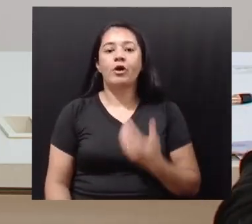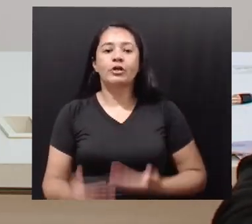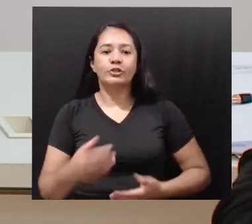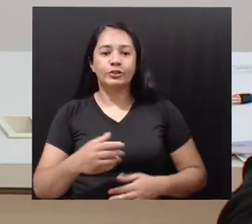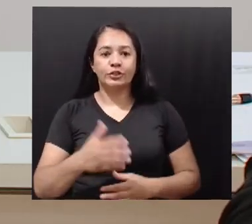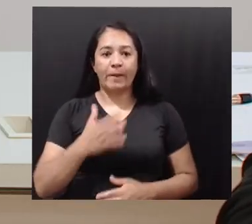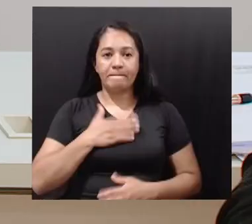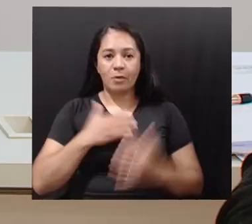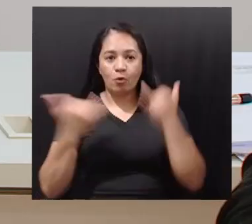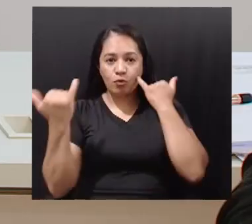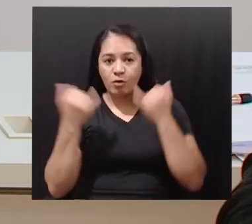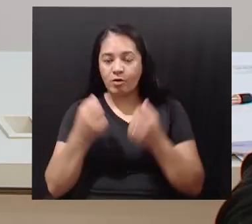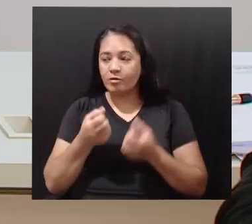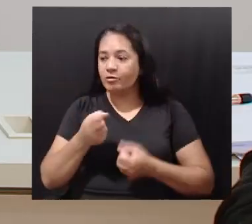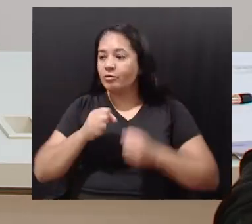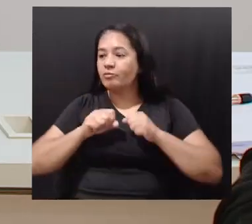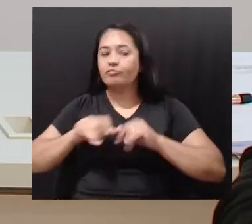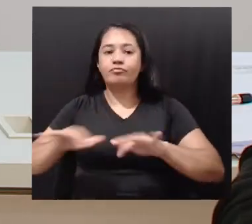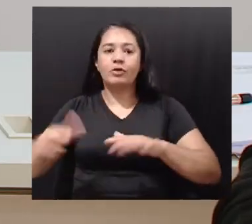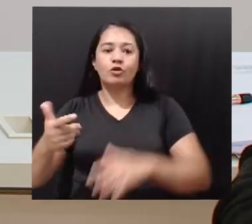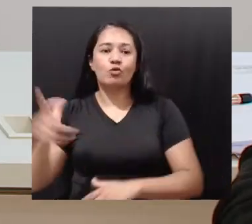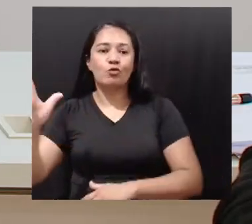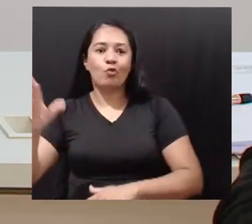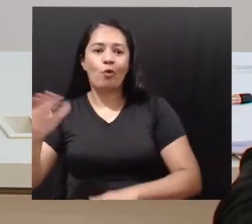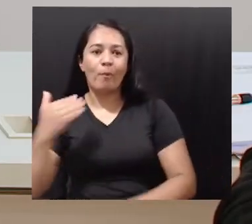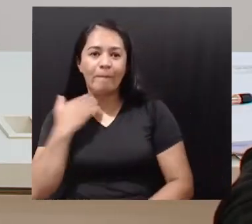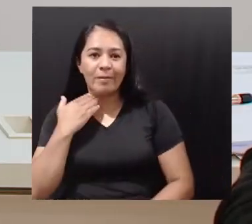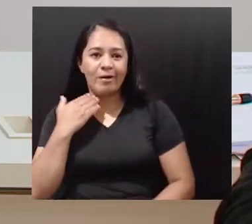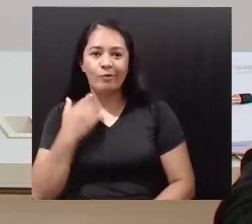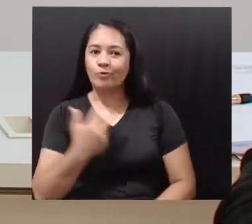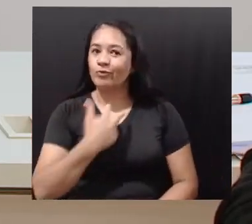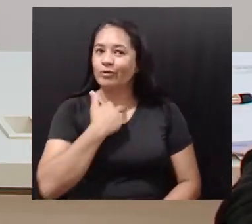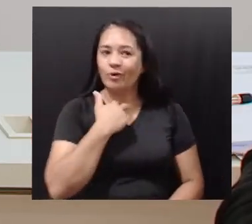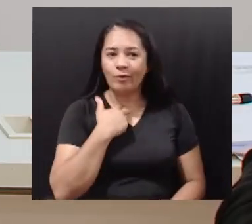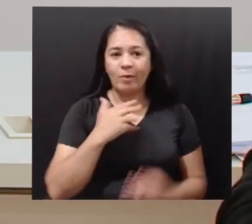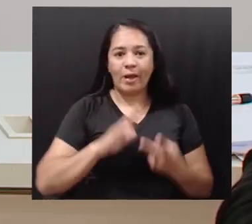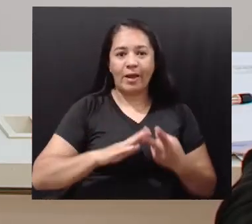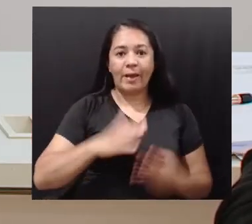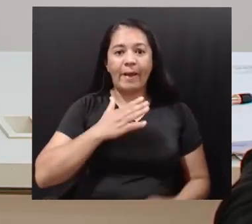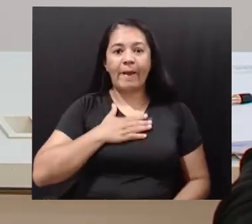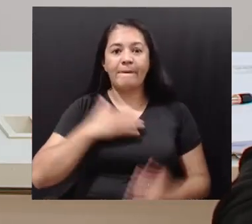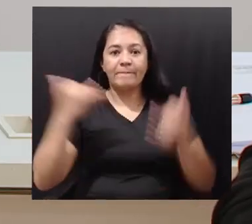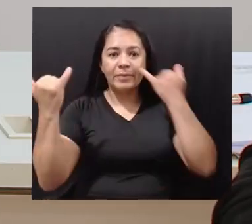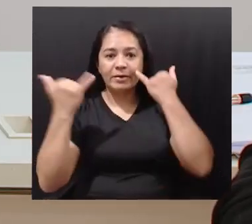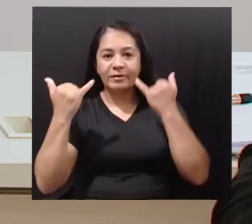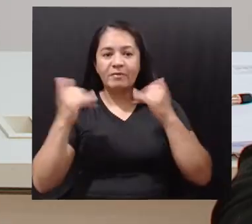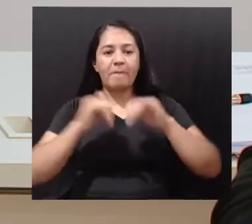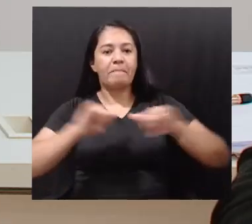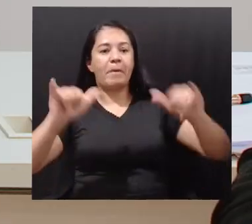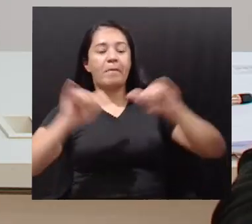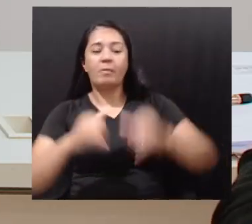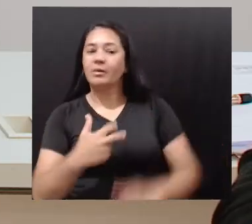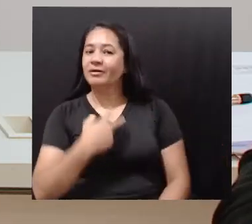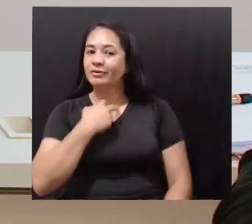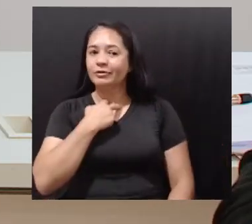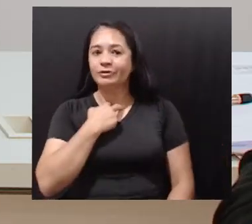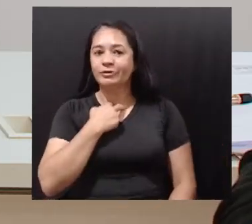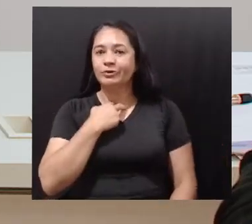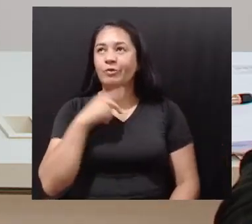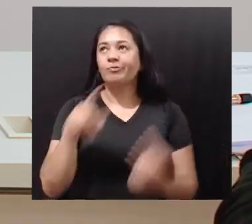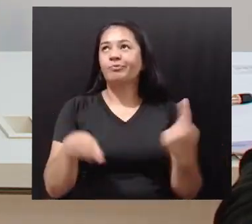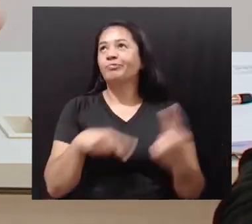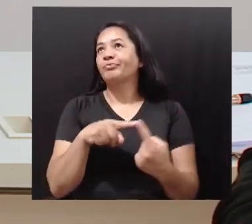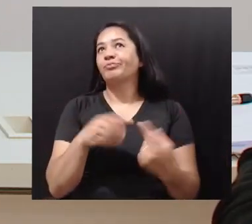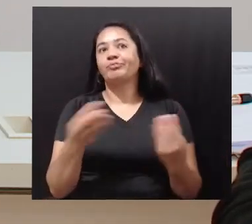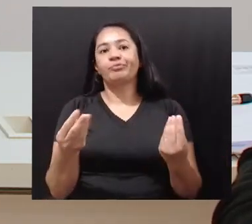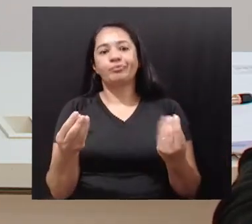com outras instituições de crédito. Ele não pode usar os meus dados para fins de propaganda, para fins de